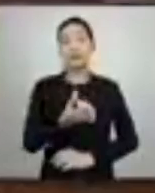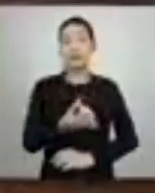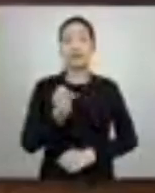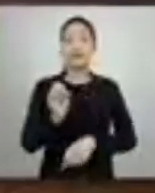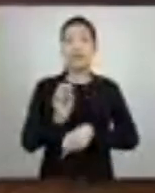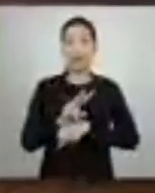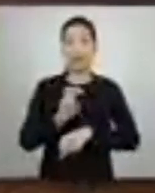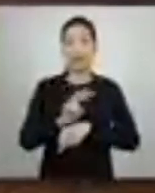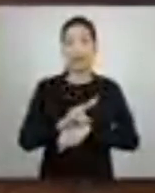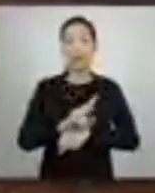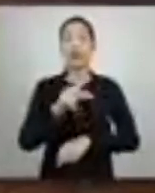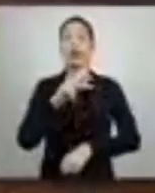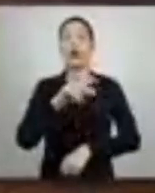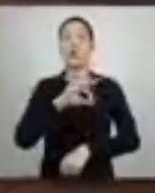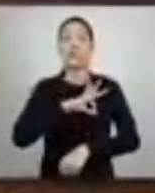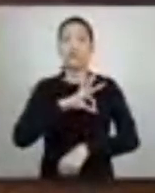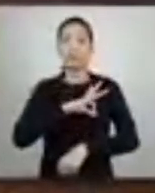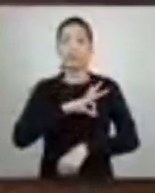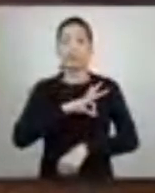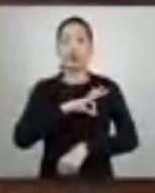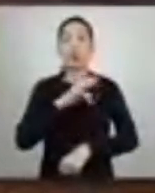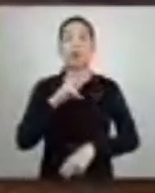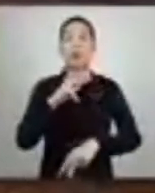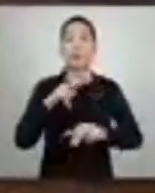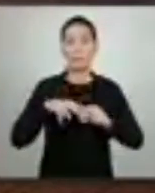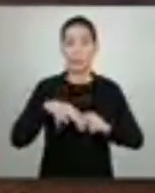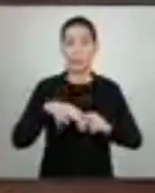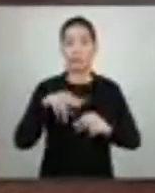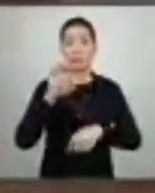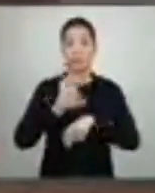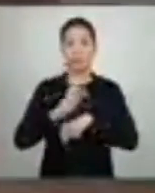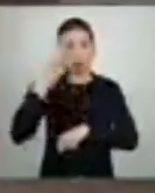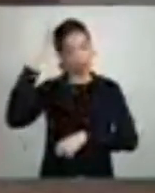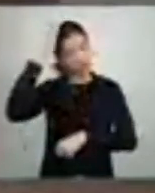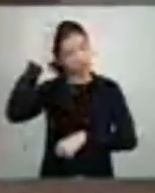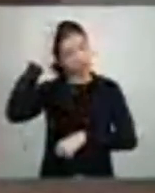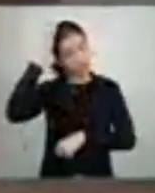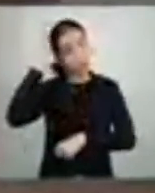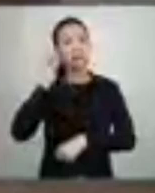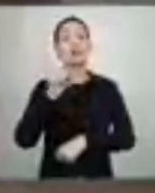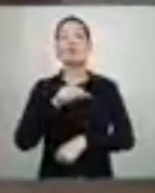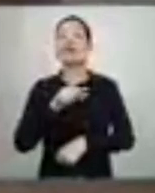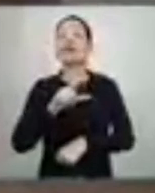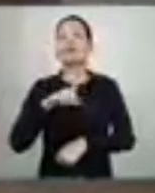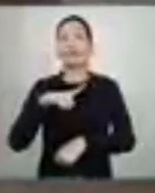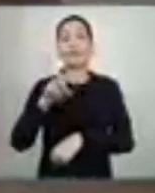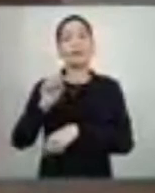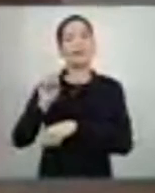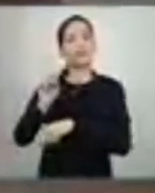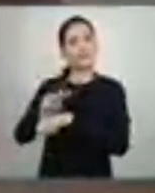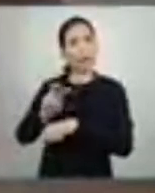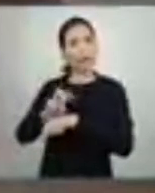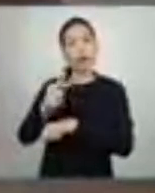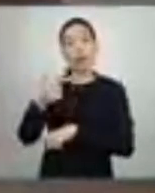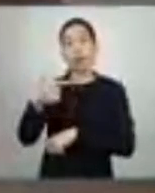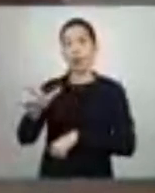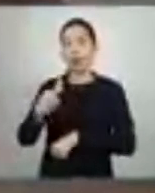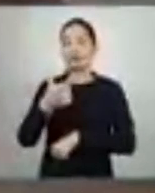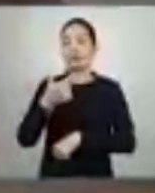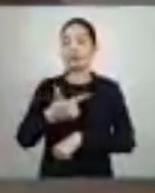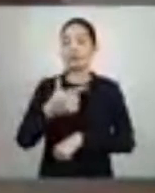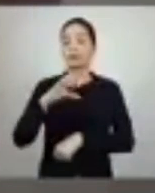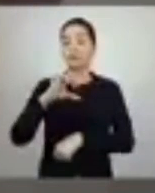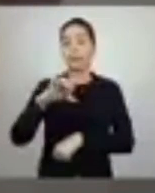1.646 vagas para policial penal no estado do Pará. Além das 1.646 vagas, nós teremos